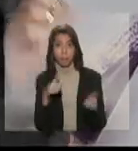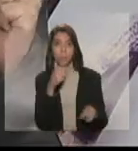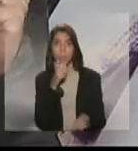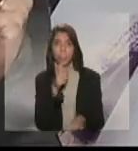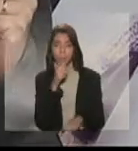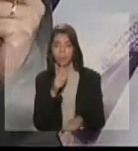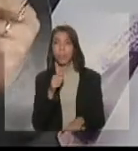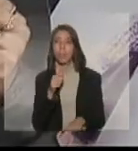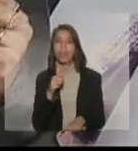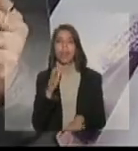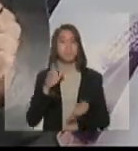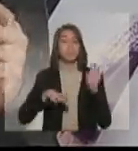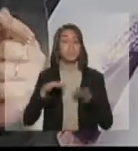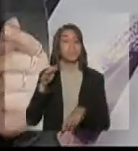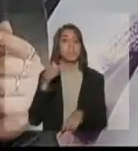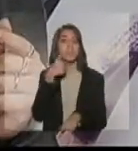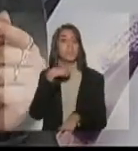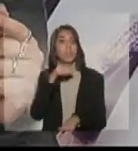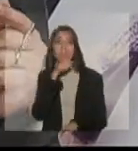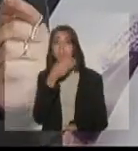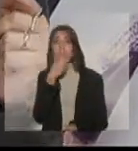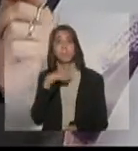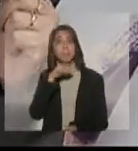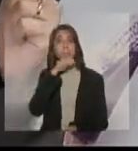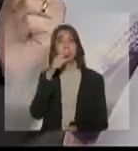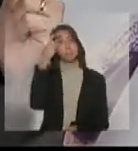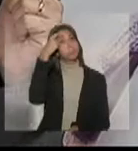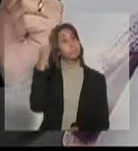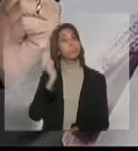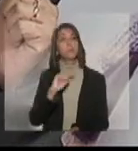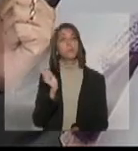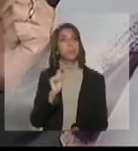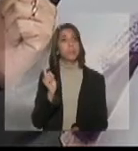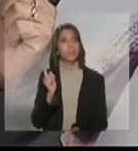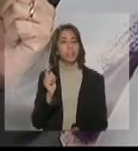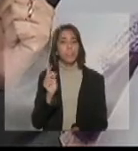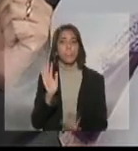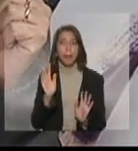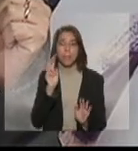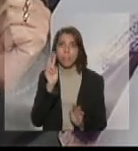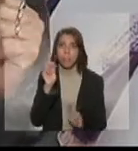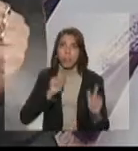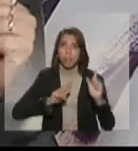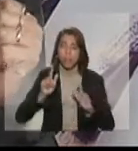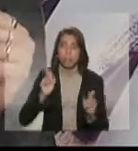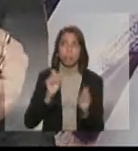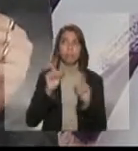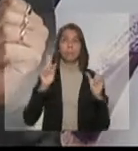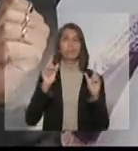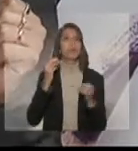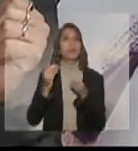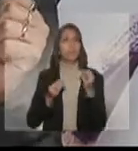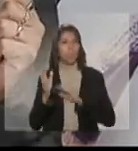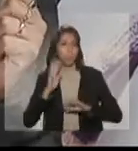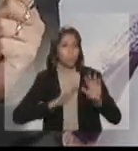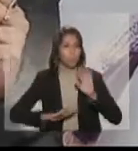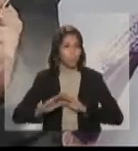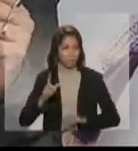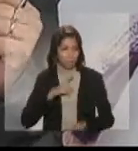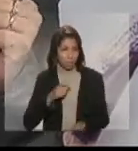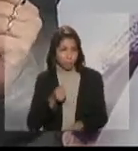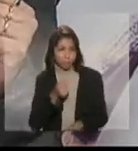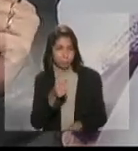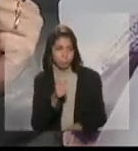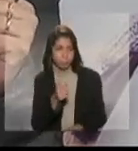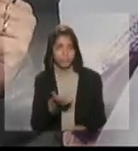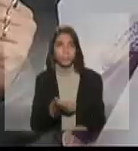mulheres que a gente que nem passa pela cabeça dos pais o que estão assistindo o nosso programa e que a gente deve tomar existem